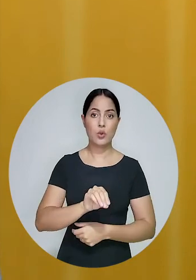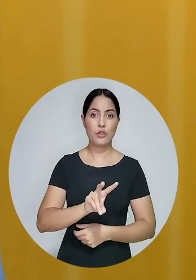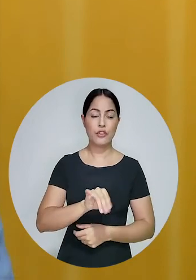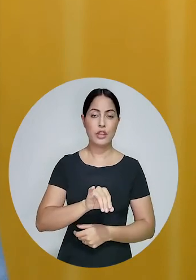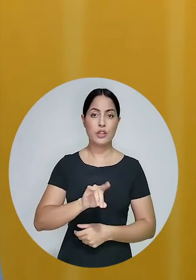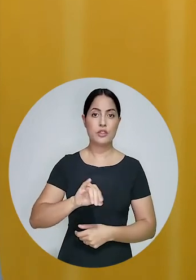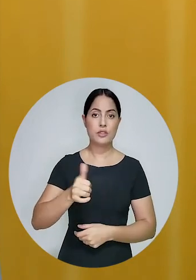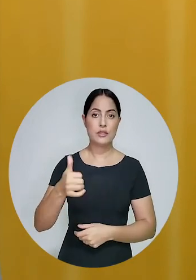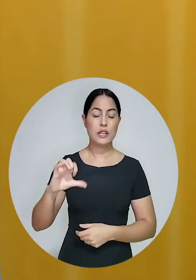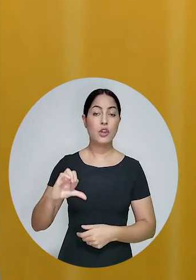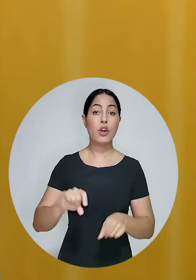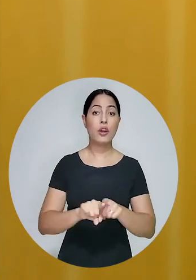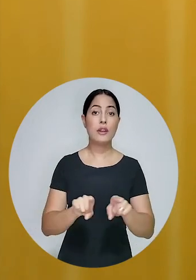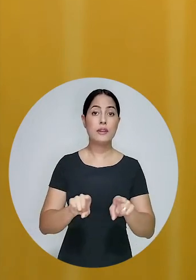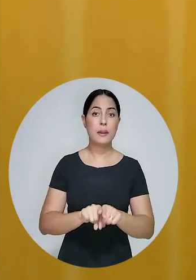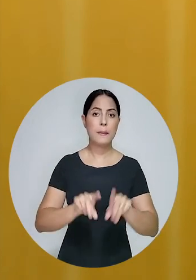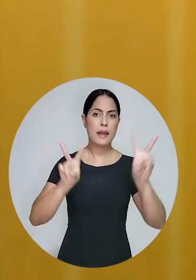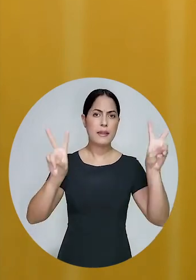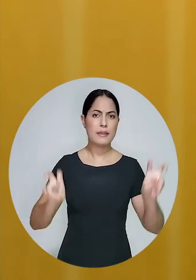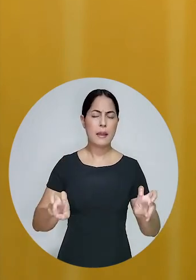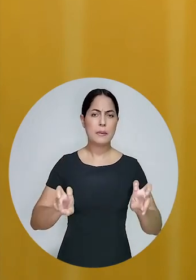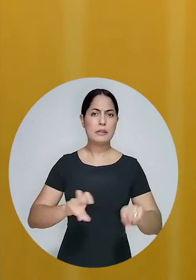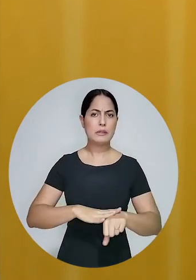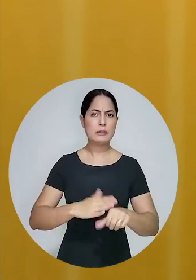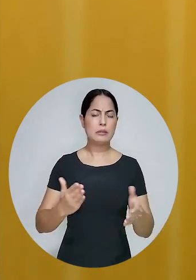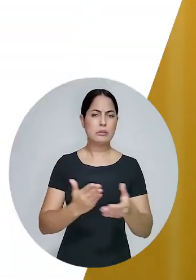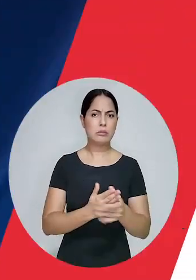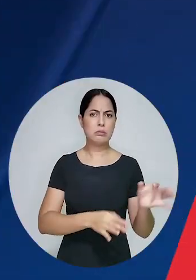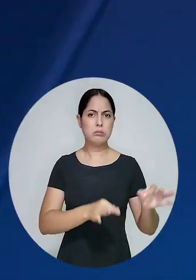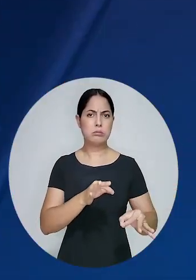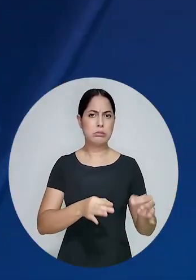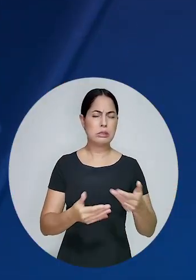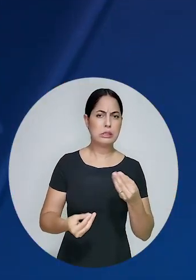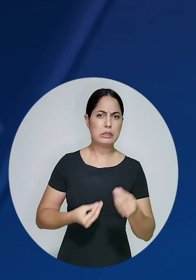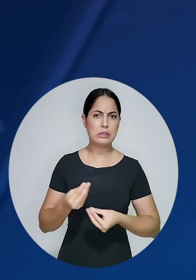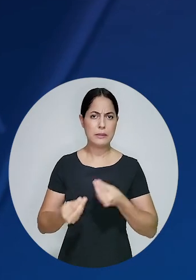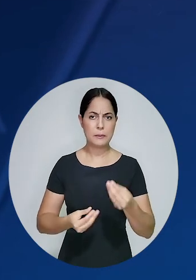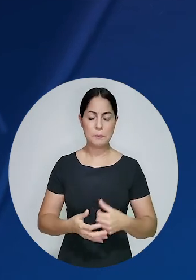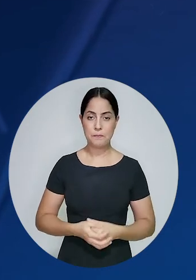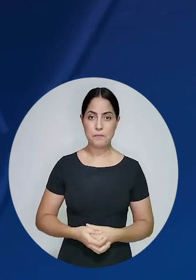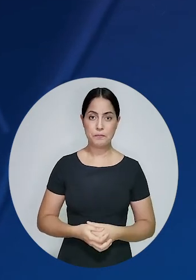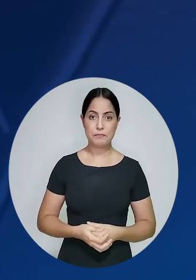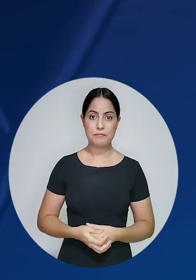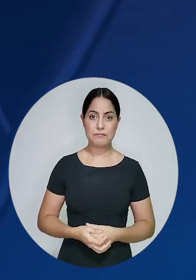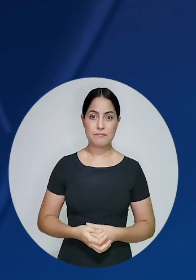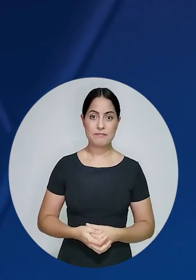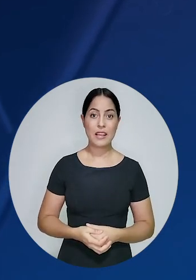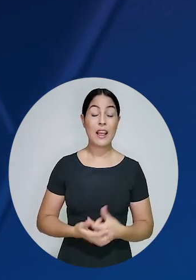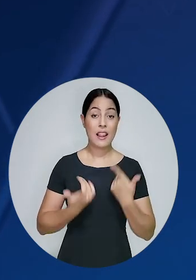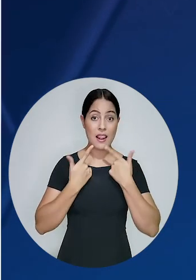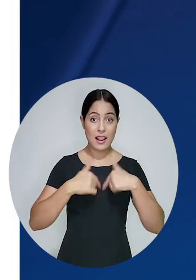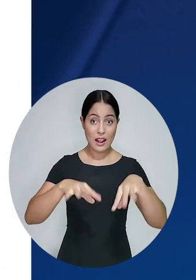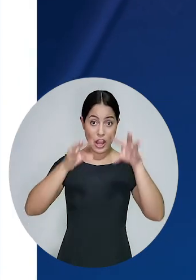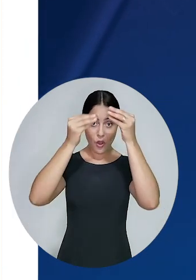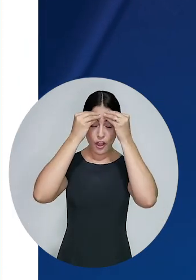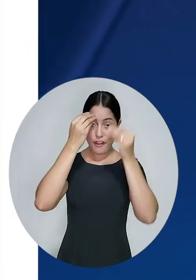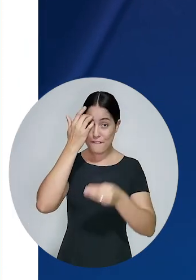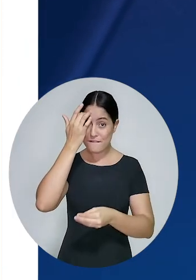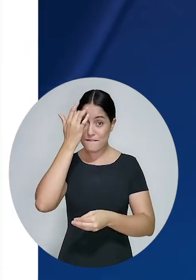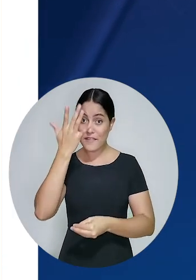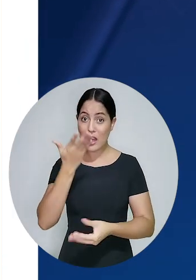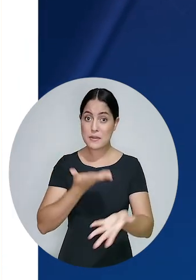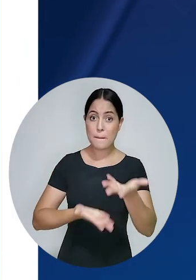Covid-19 e temas que mais acarretam demandas judiciais. Com linguagem fácil e objetiva, as cartilhas